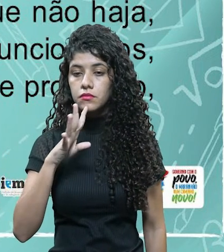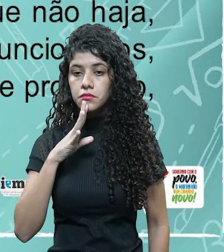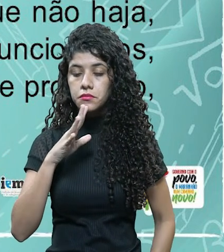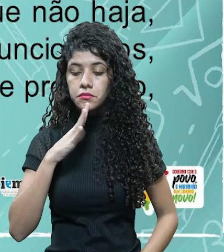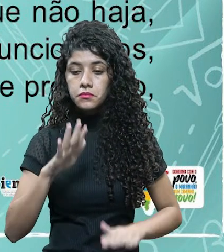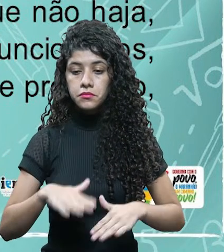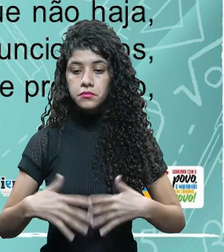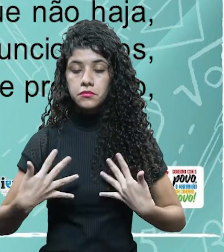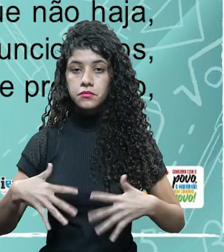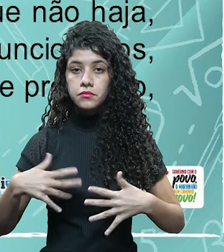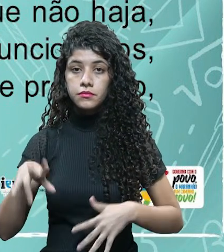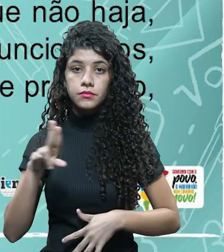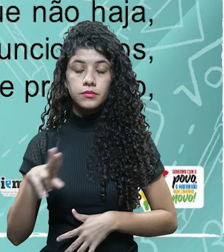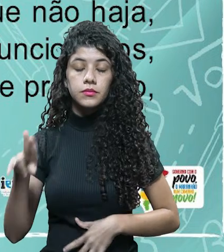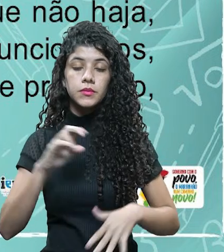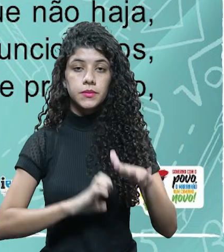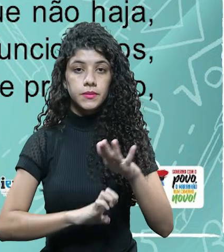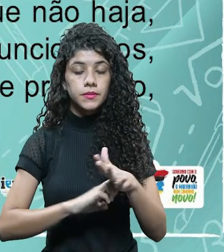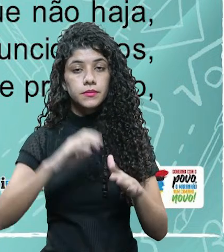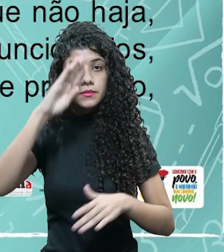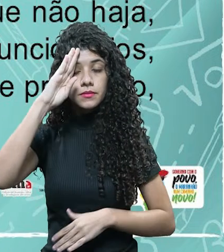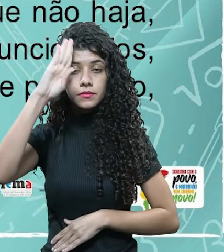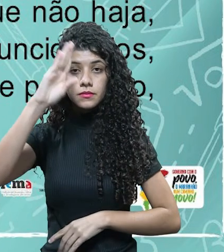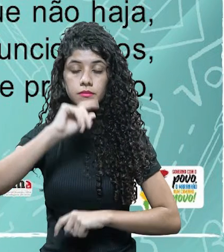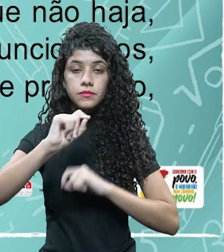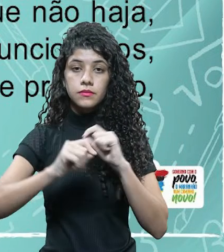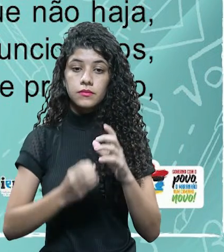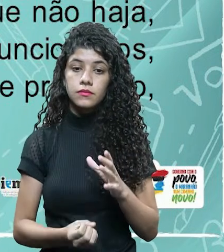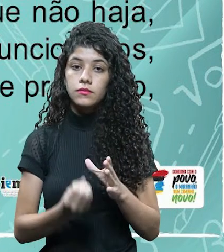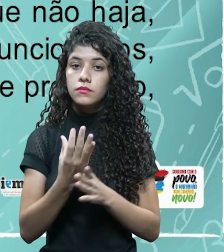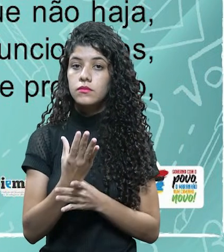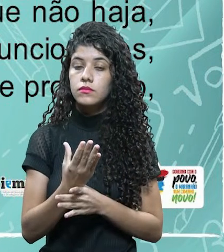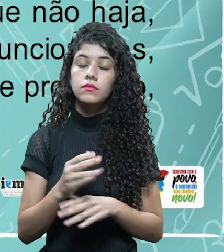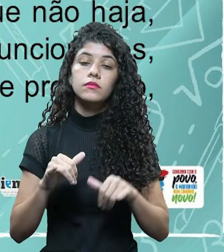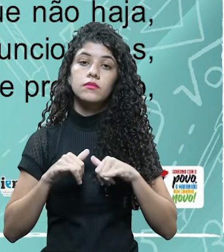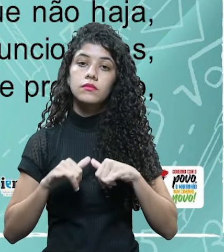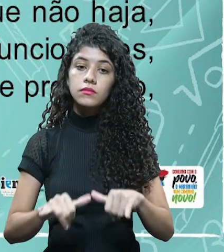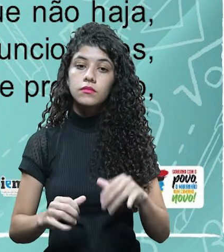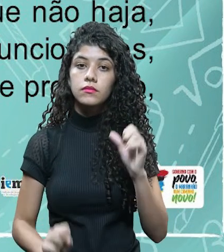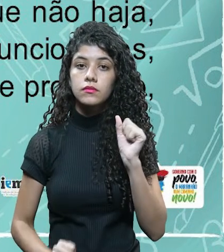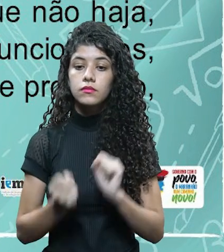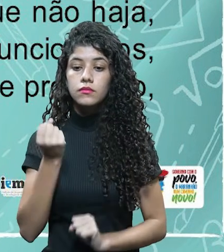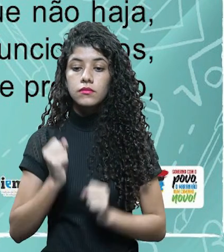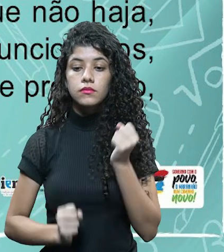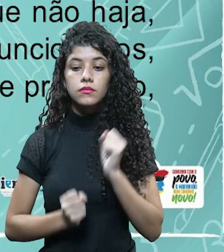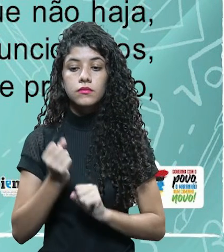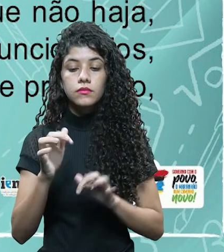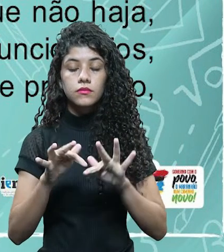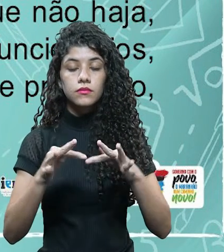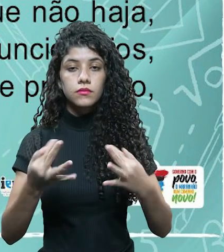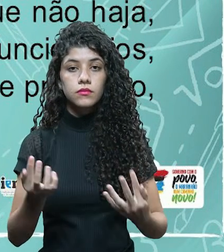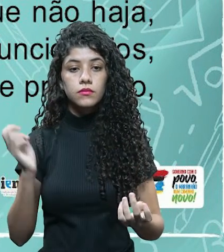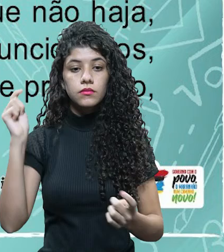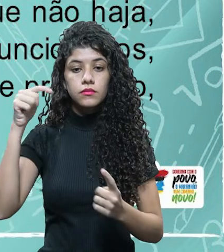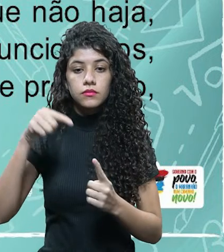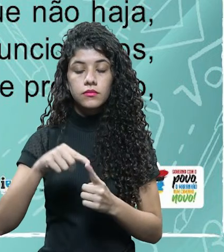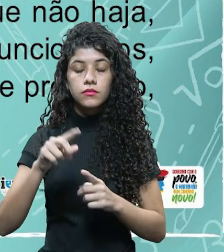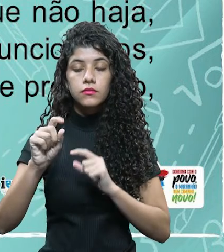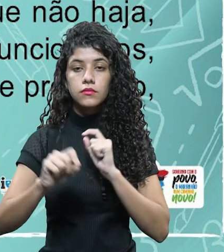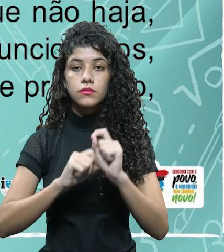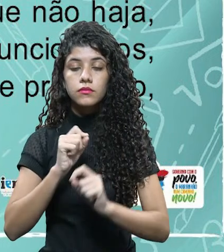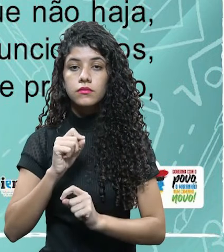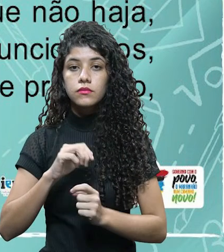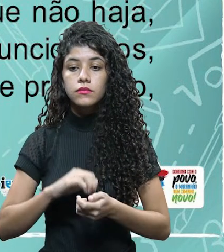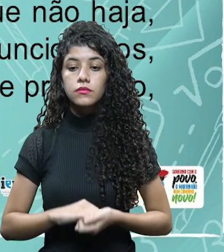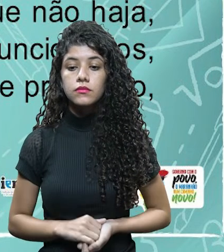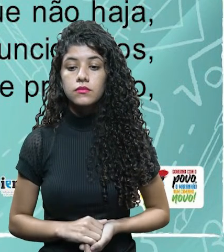mais conhecidos e utilizado entre as empresas, principalmente entre as indústrias e o comércio. Simples e objetivo, essa